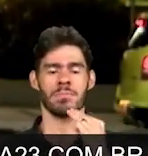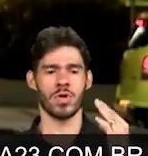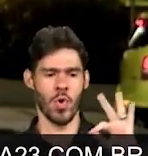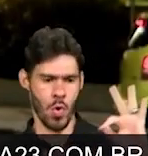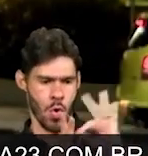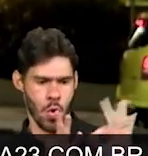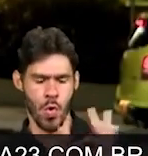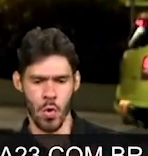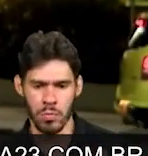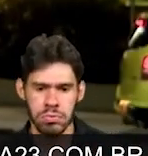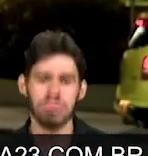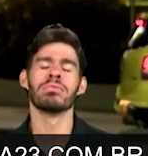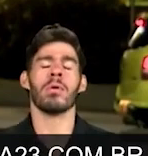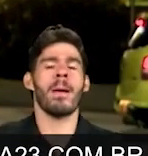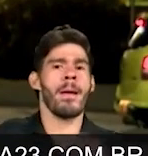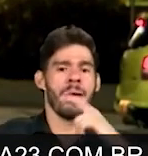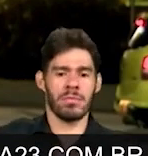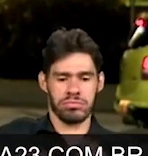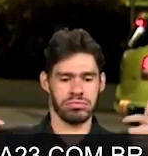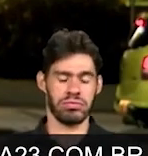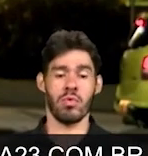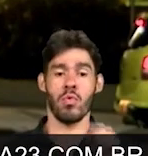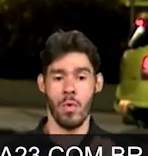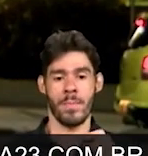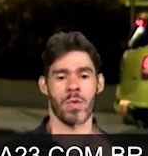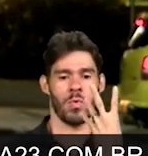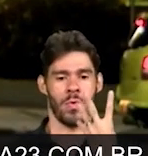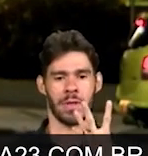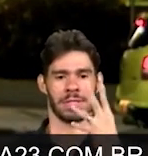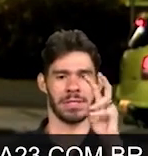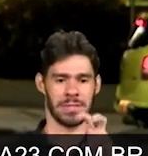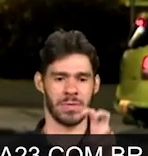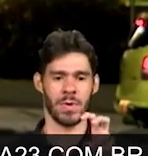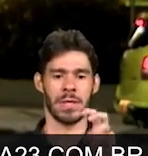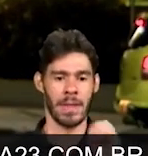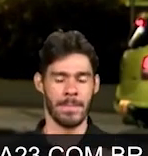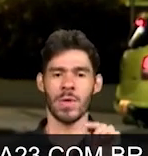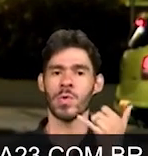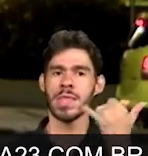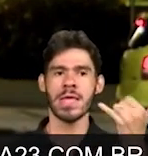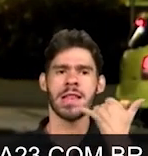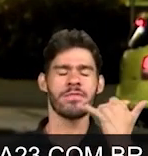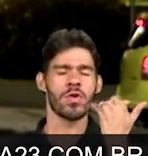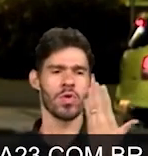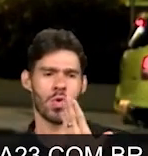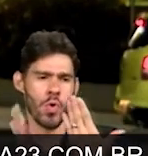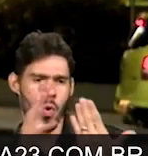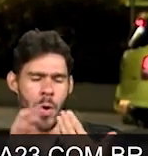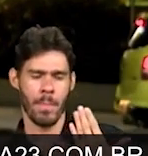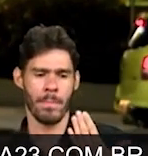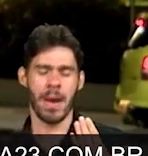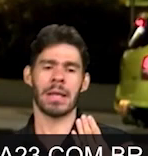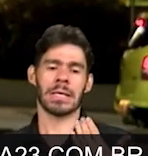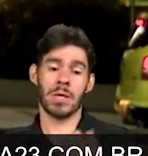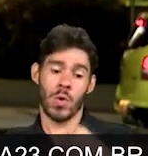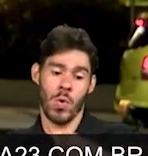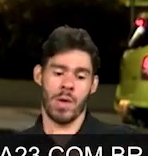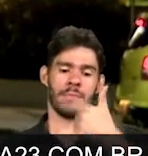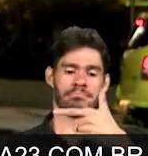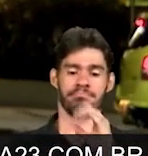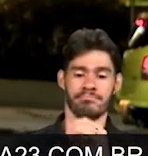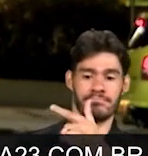cadastrados, isso representou um aumento de 1 milhão 450 mil telefones quando comparamos com o fim de